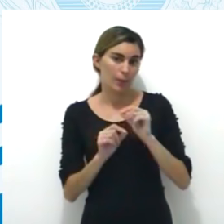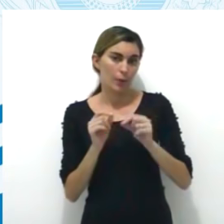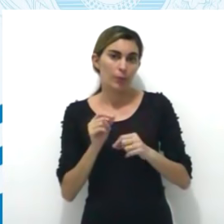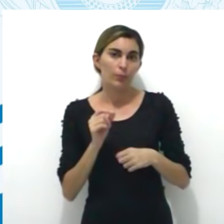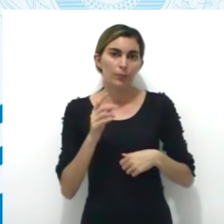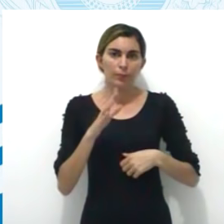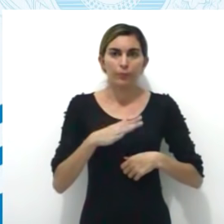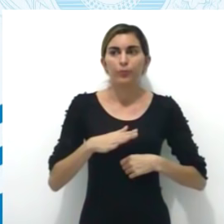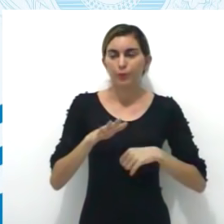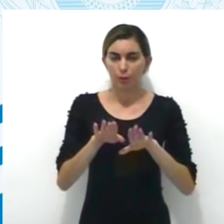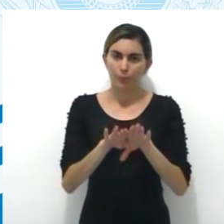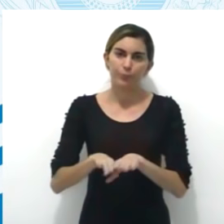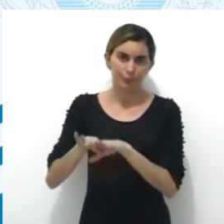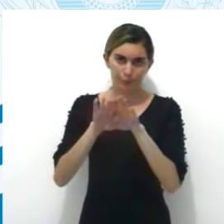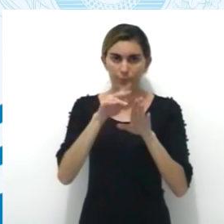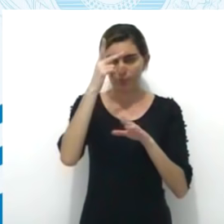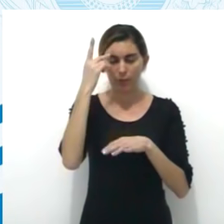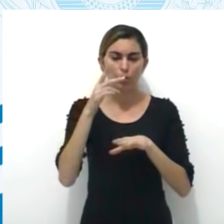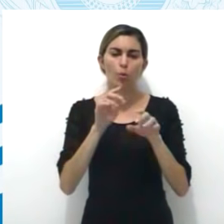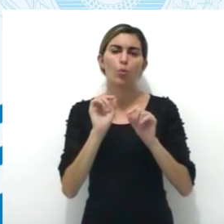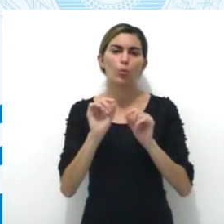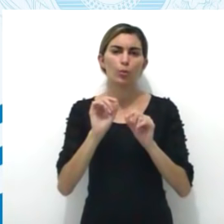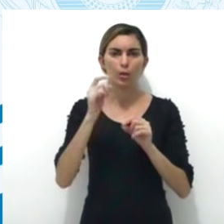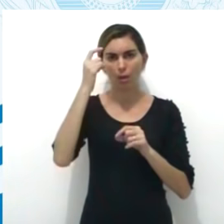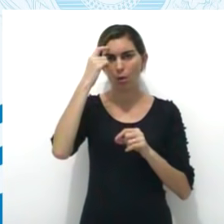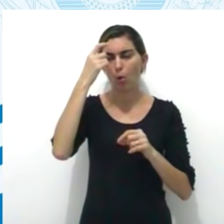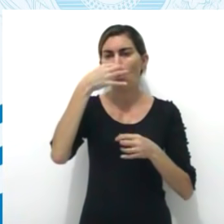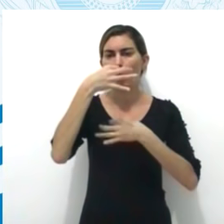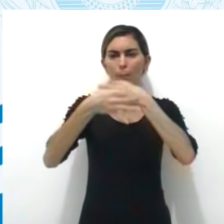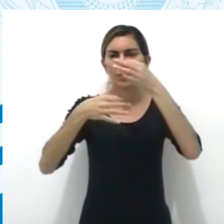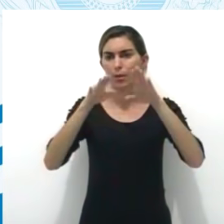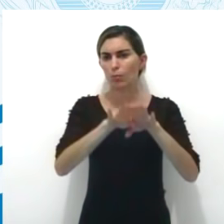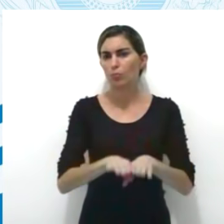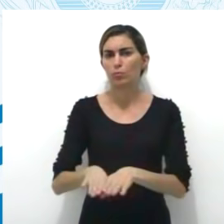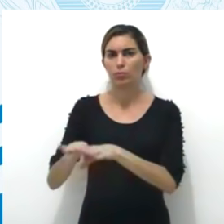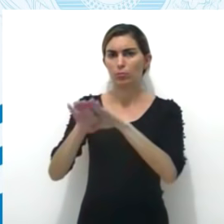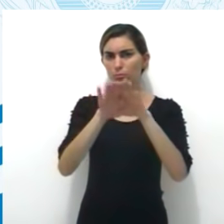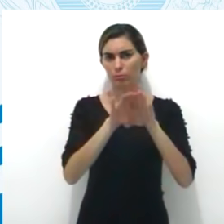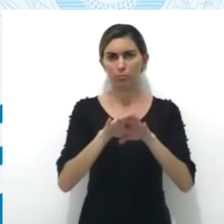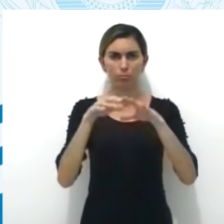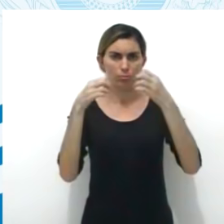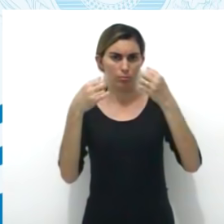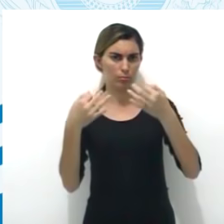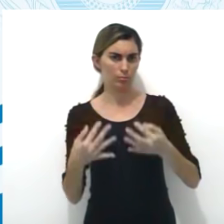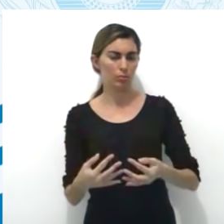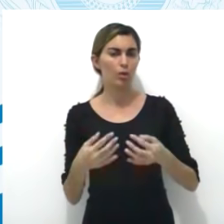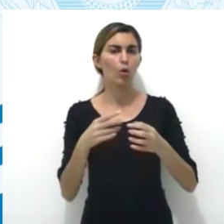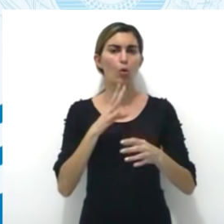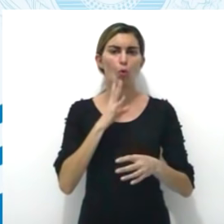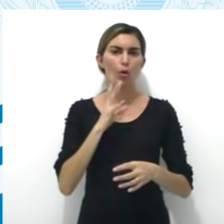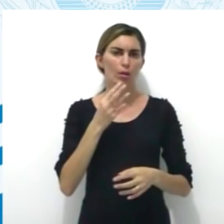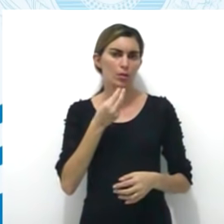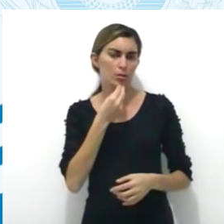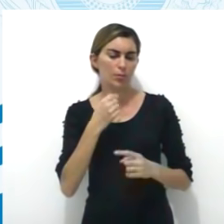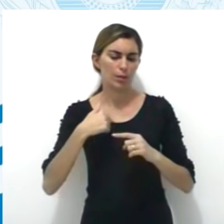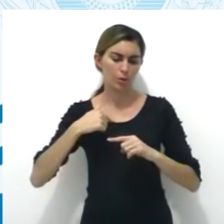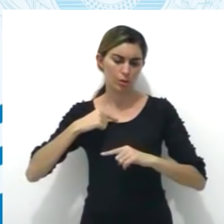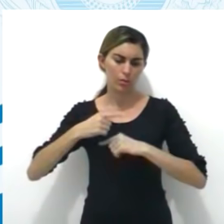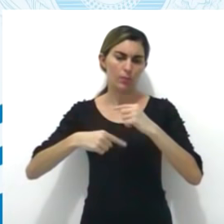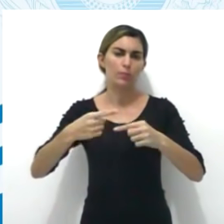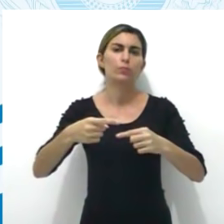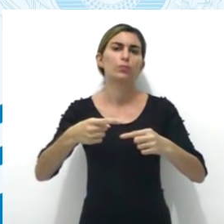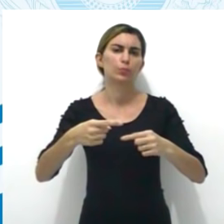do que o senso comum coloca. O que é o senso comum? O senso comum, na realidade, é aquele conhecimento que